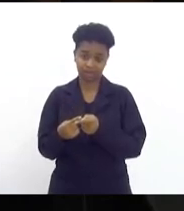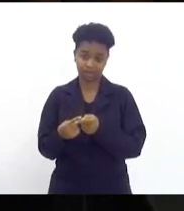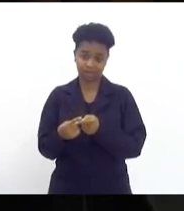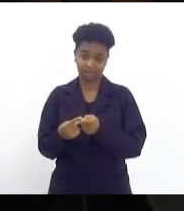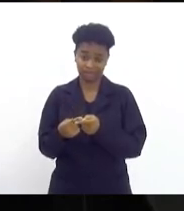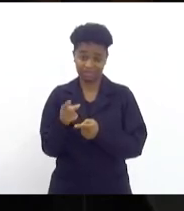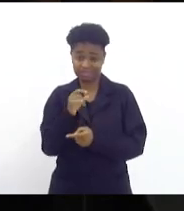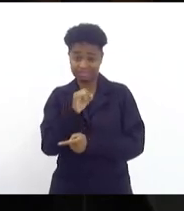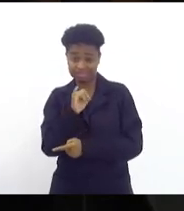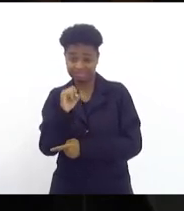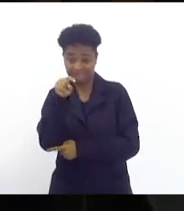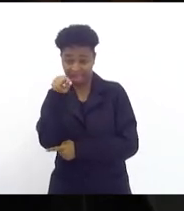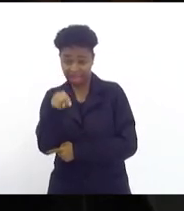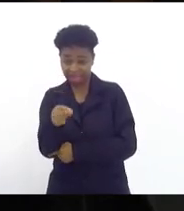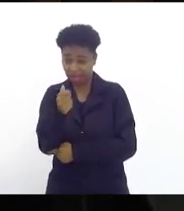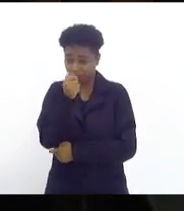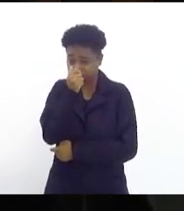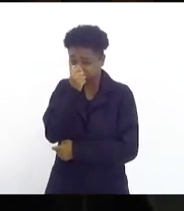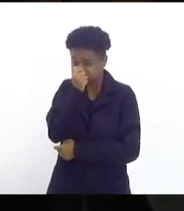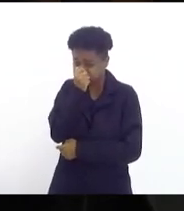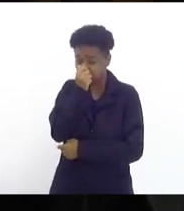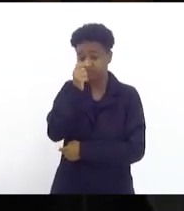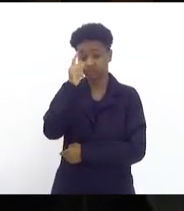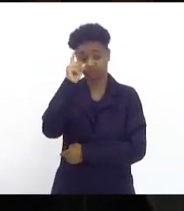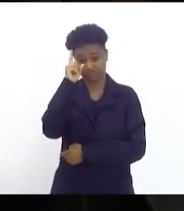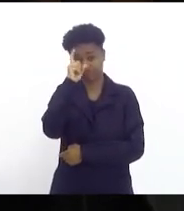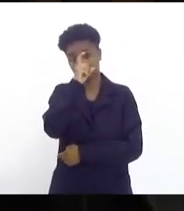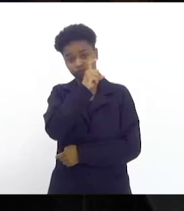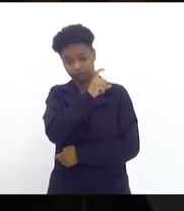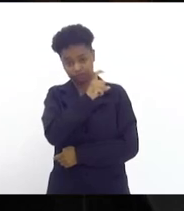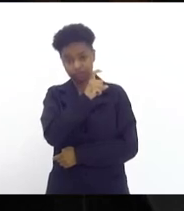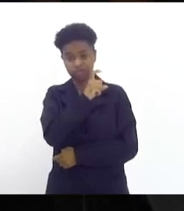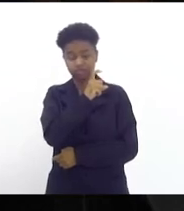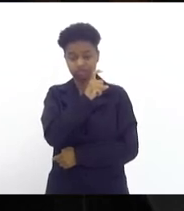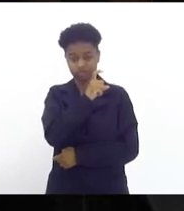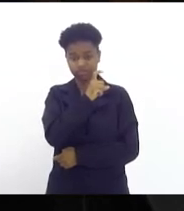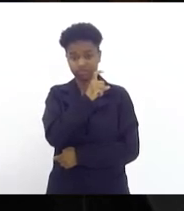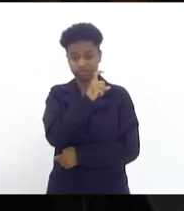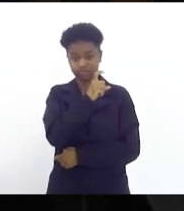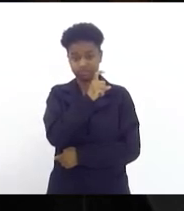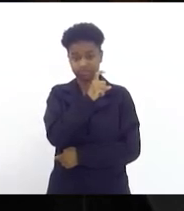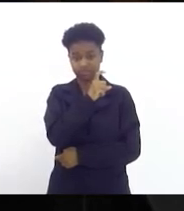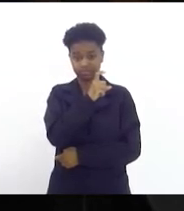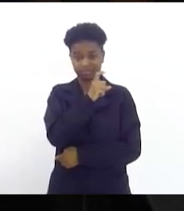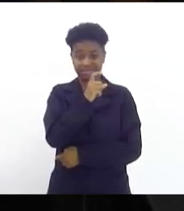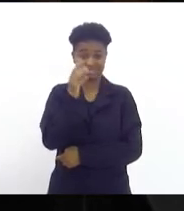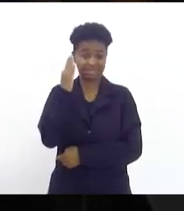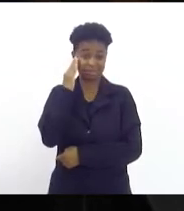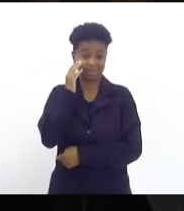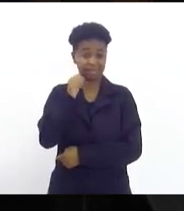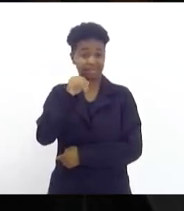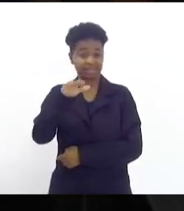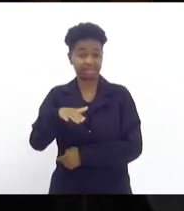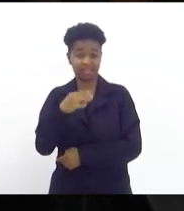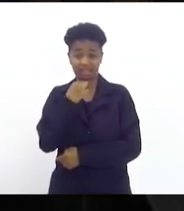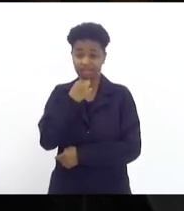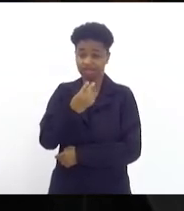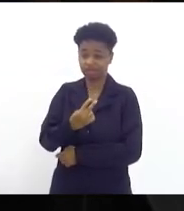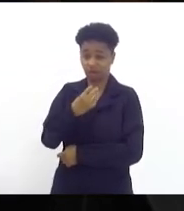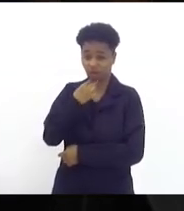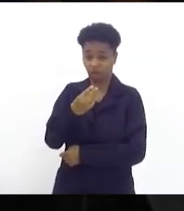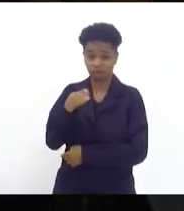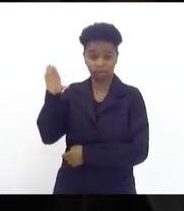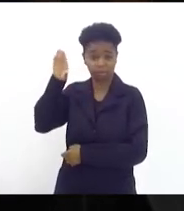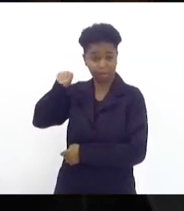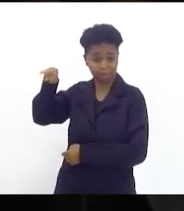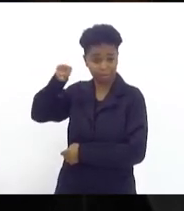estiver cheio vai ser difícil diferenciar as vozes que estarão ao fundo